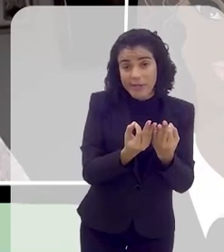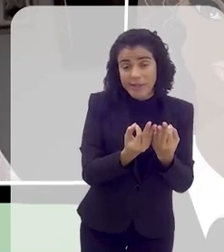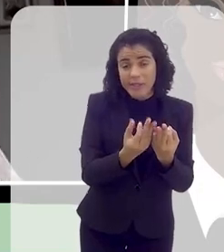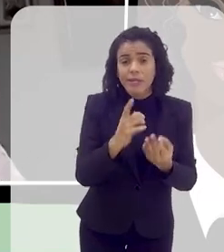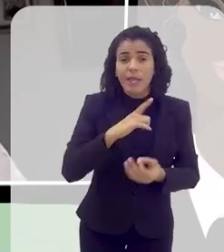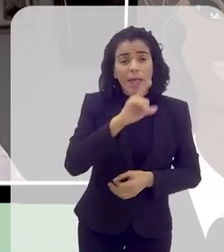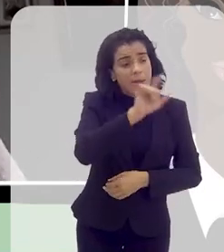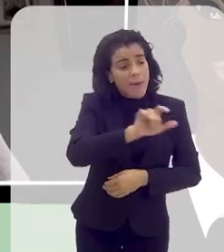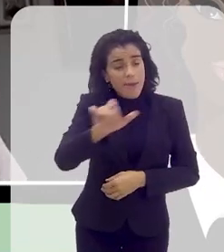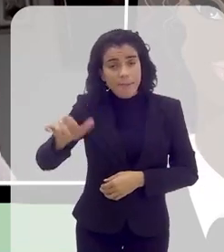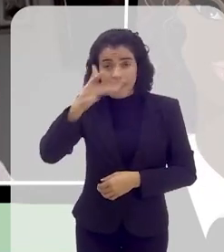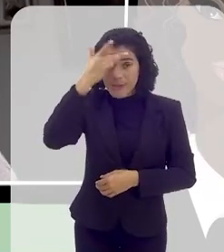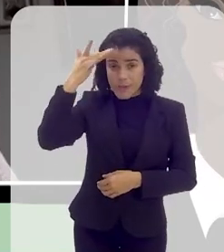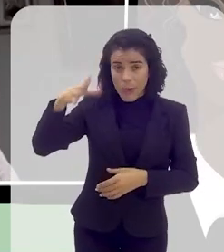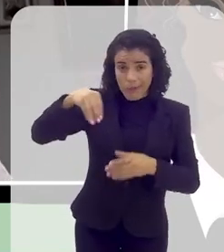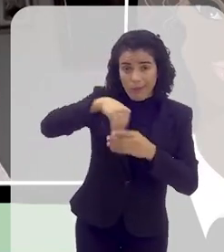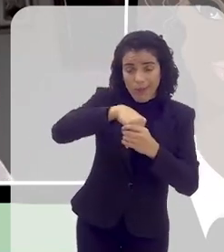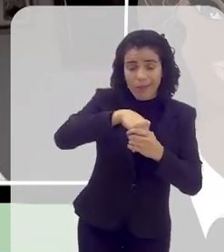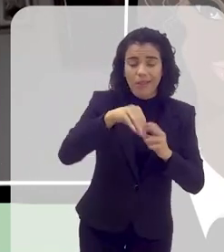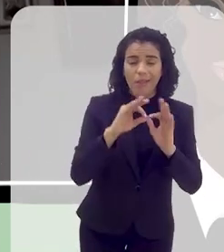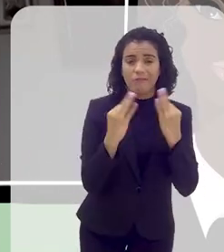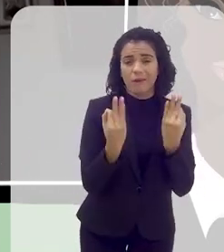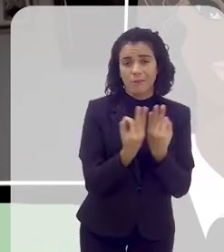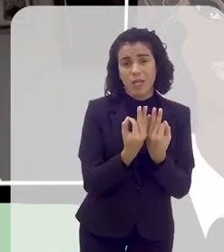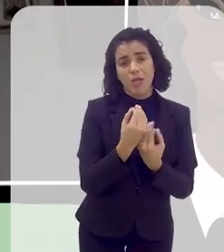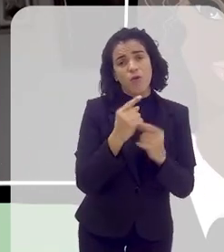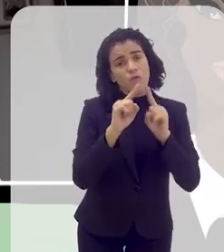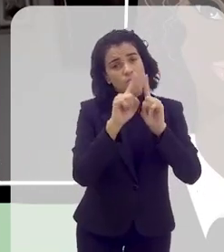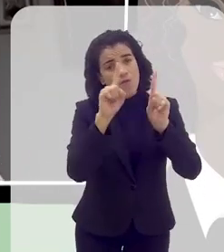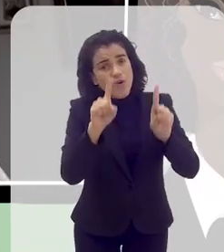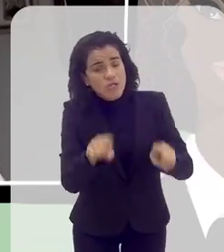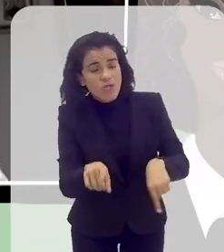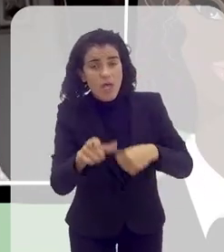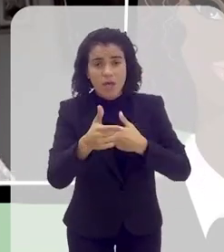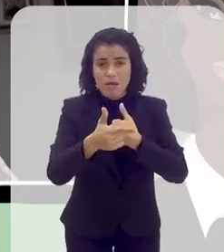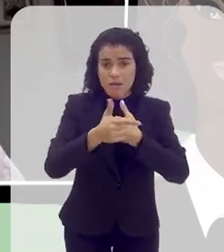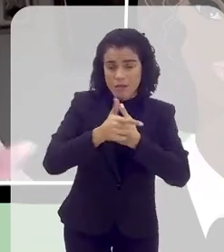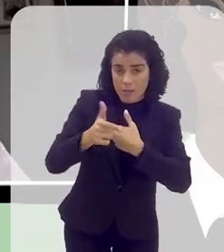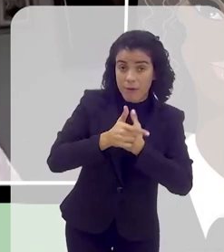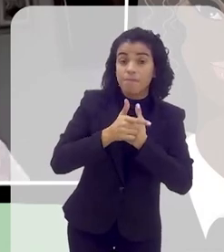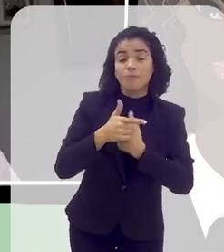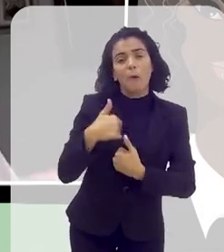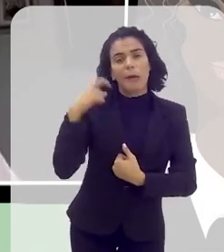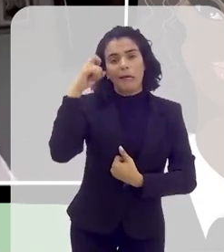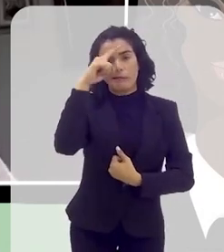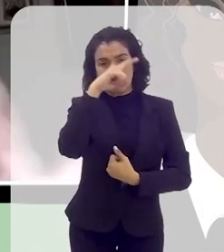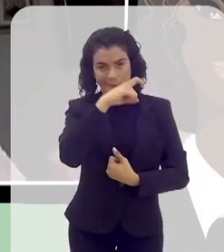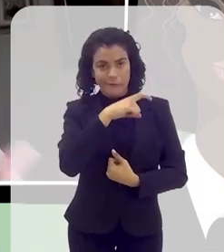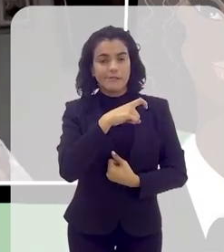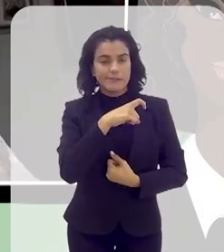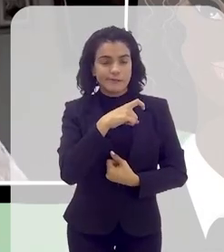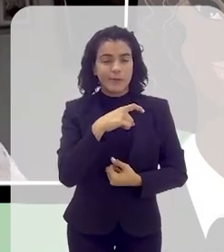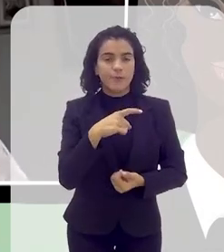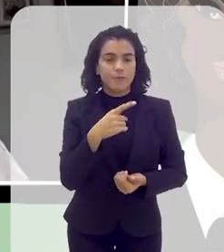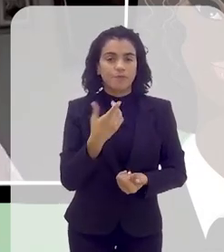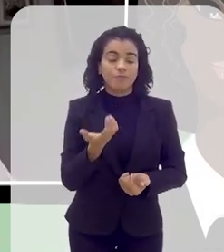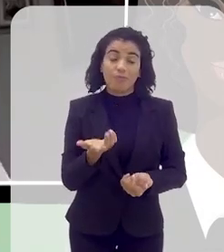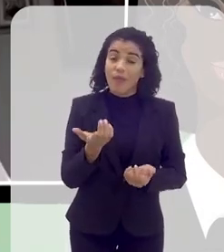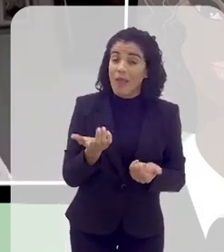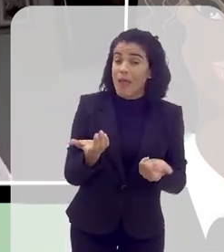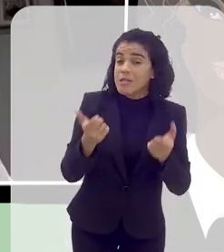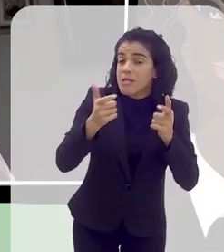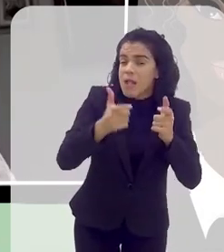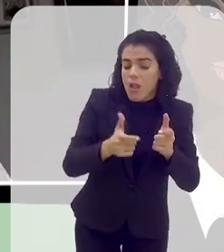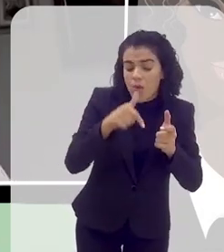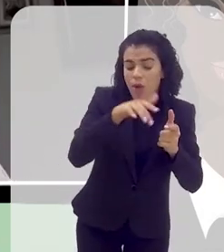existem pessoas nesse núcleo, com funções nesse núcleo. Então é muito difícil se colocar esse